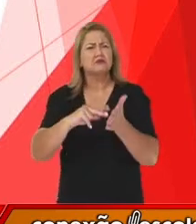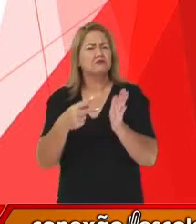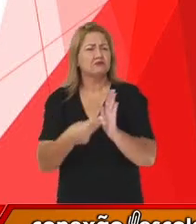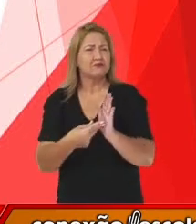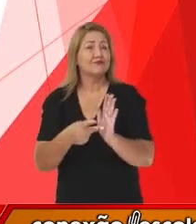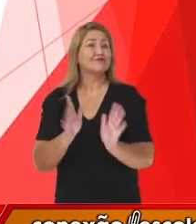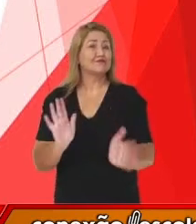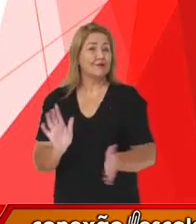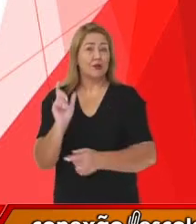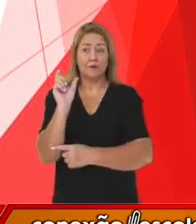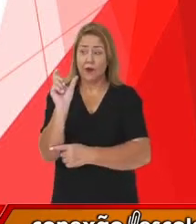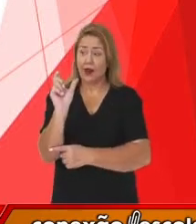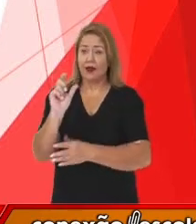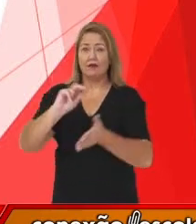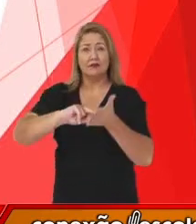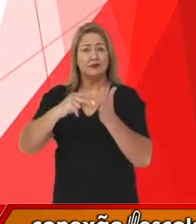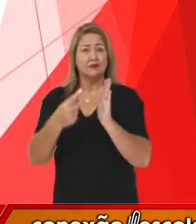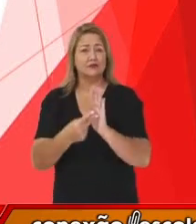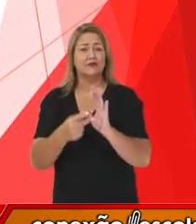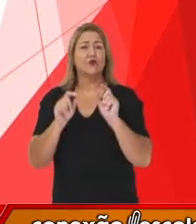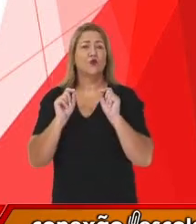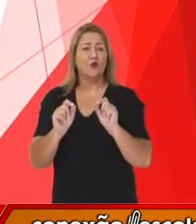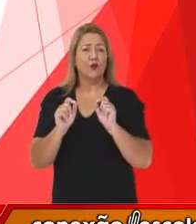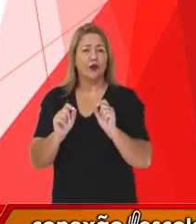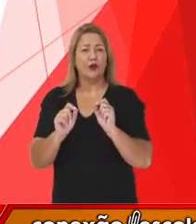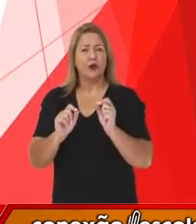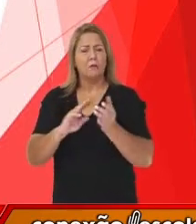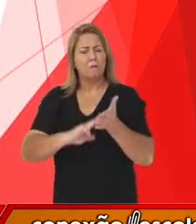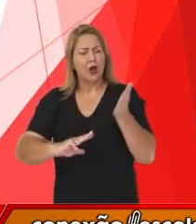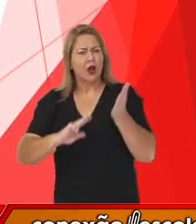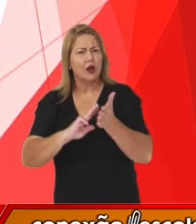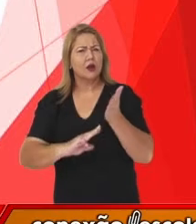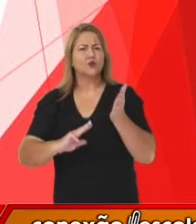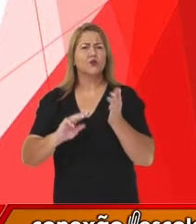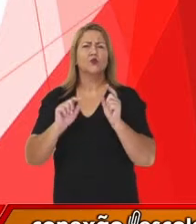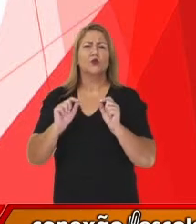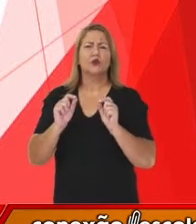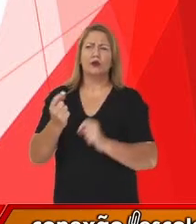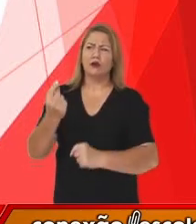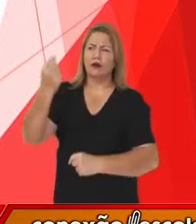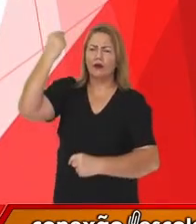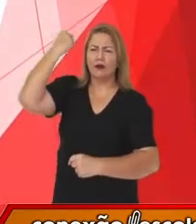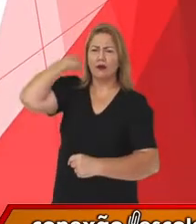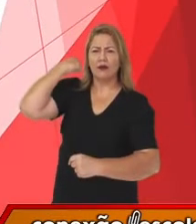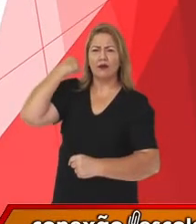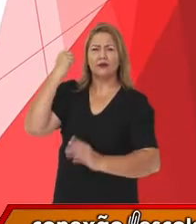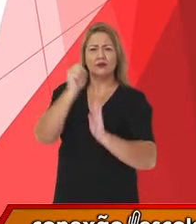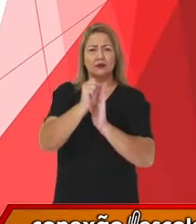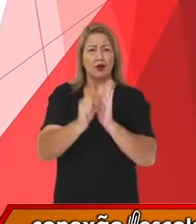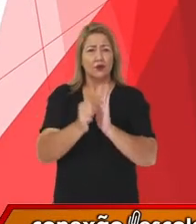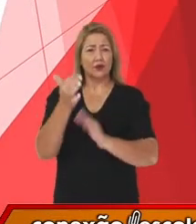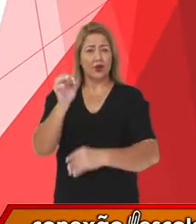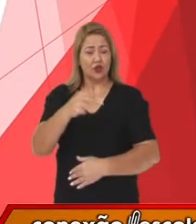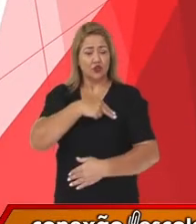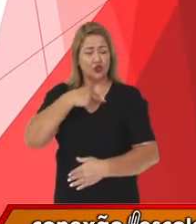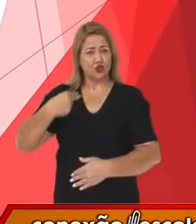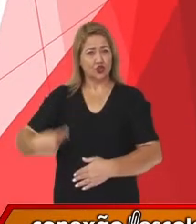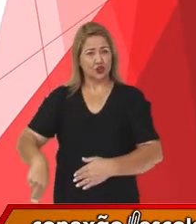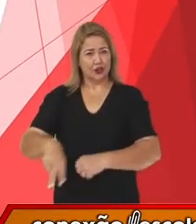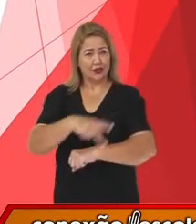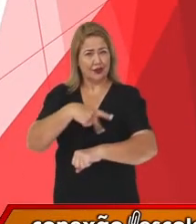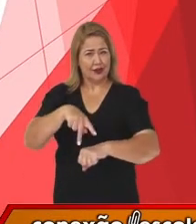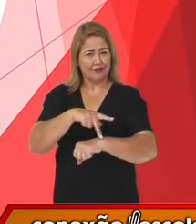A variolização está ligada a um método lá do século X na China, que envolvia o uso de